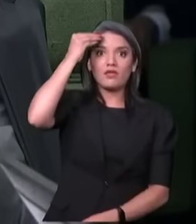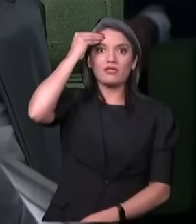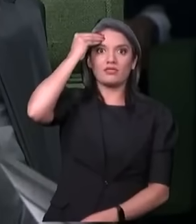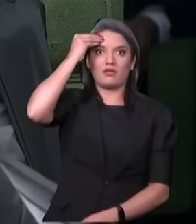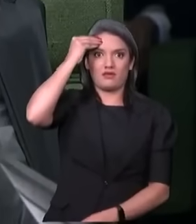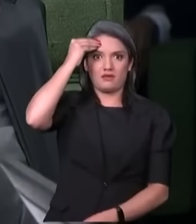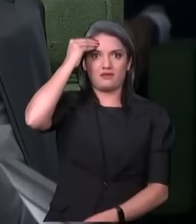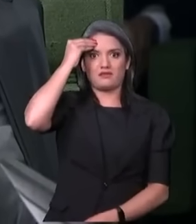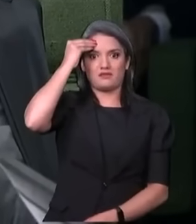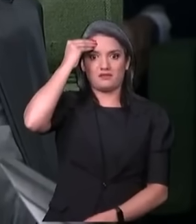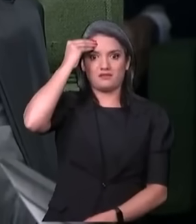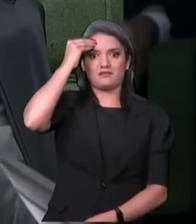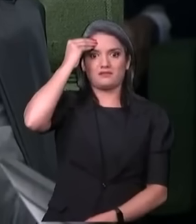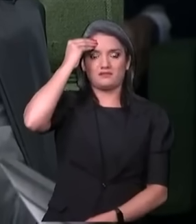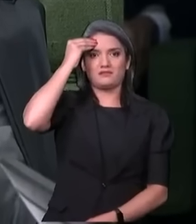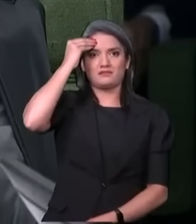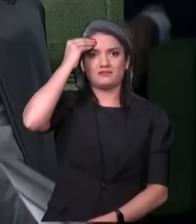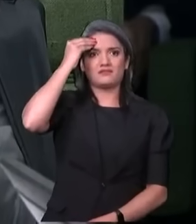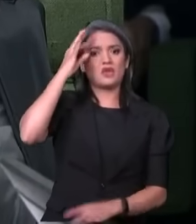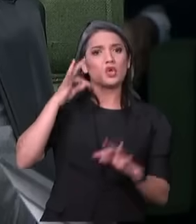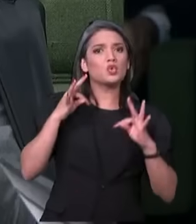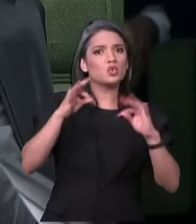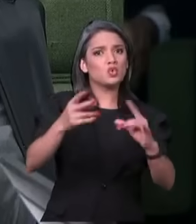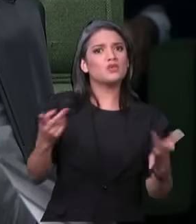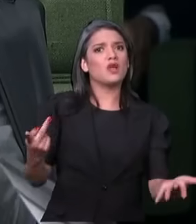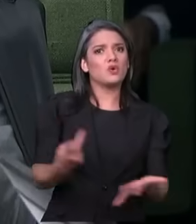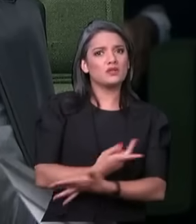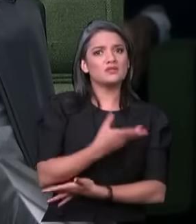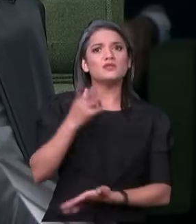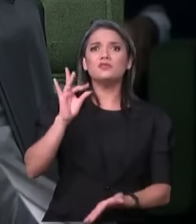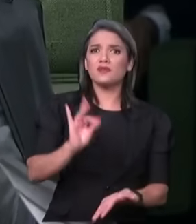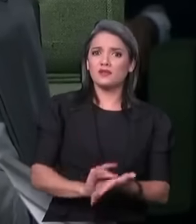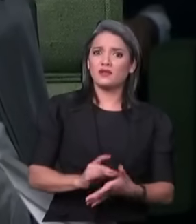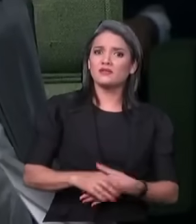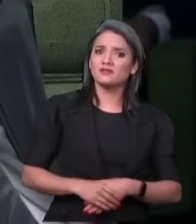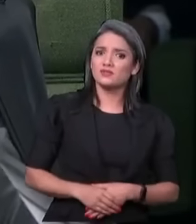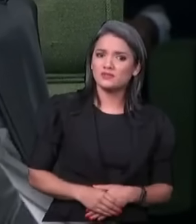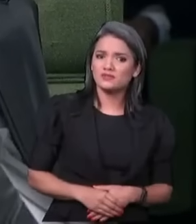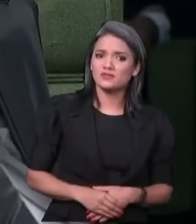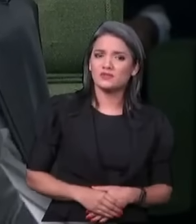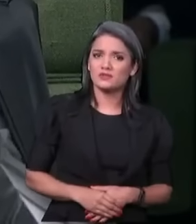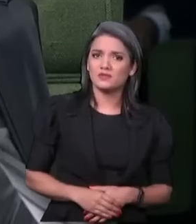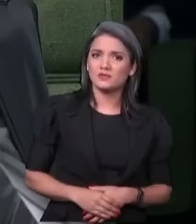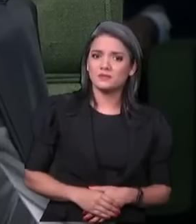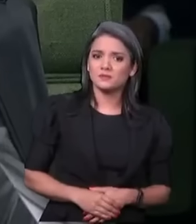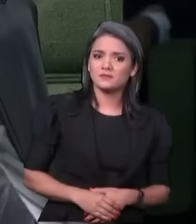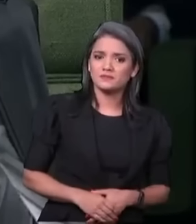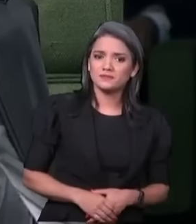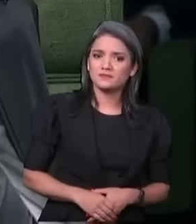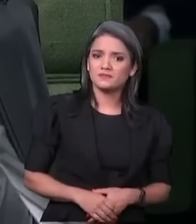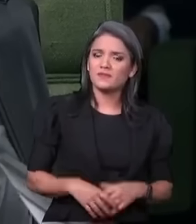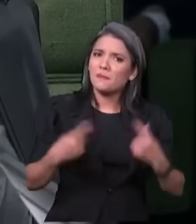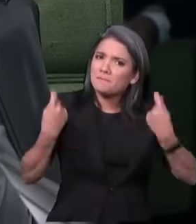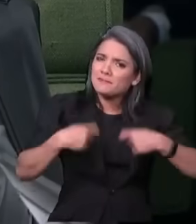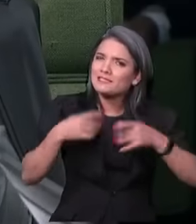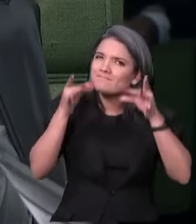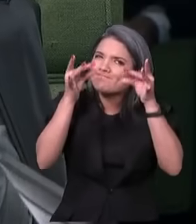entender esse movimento preciso fazer o devido